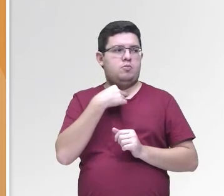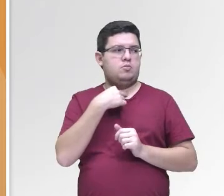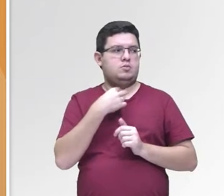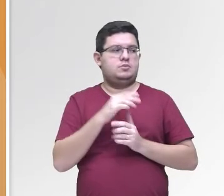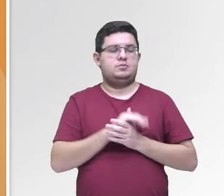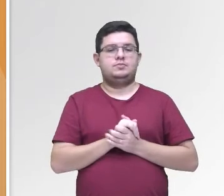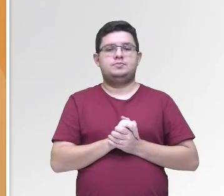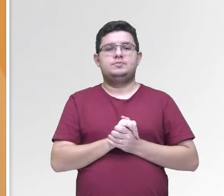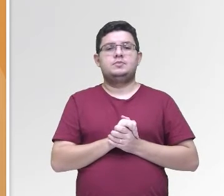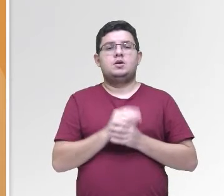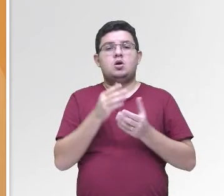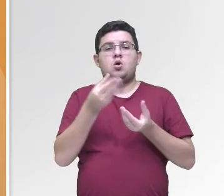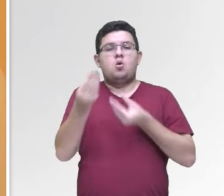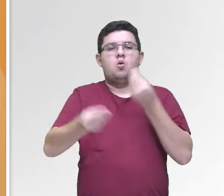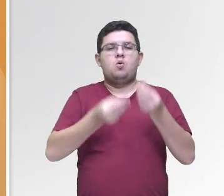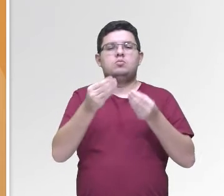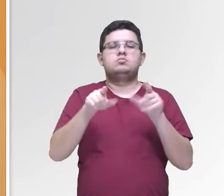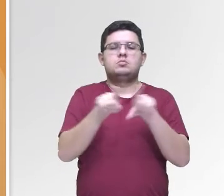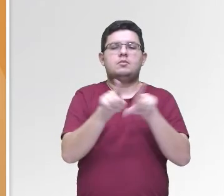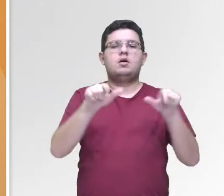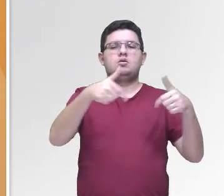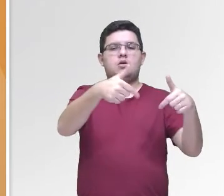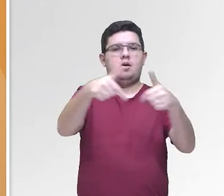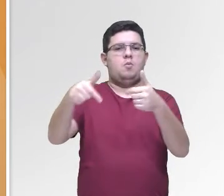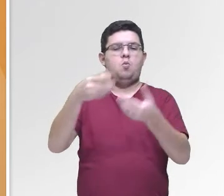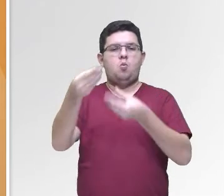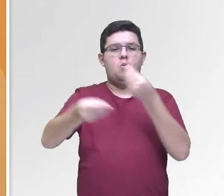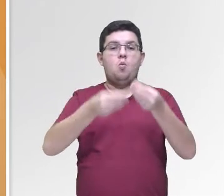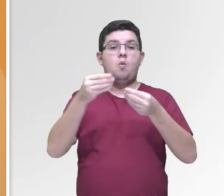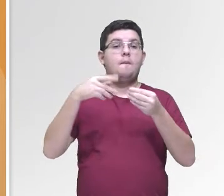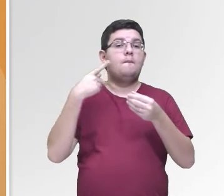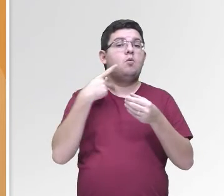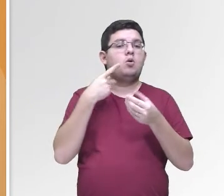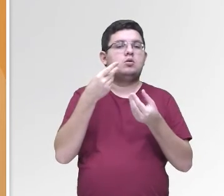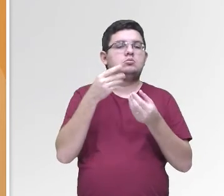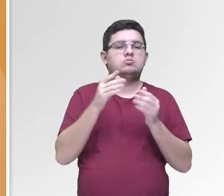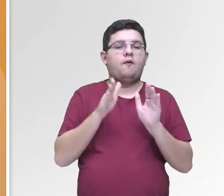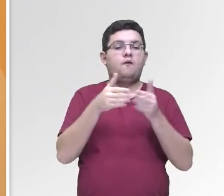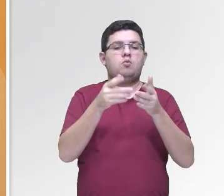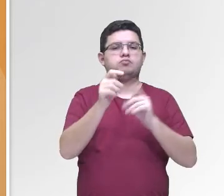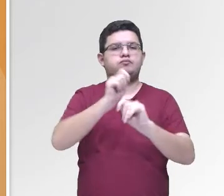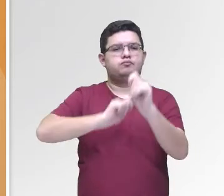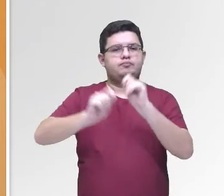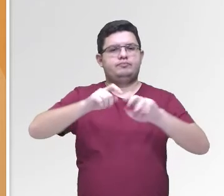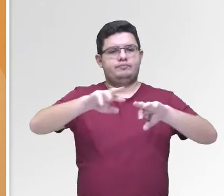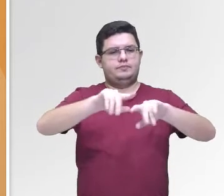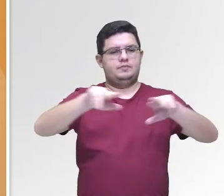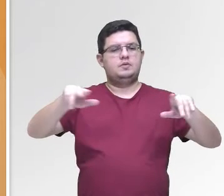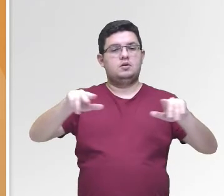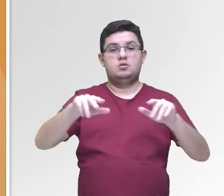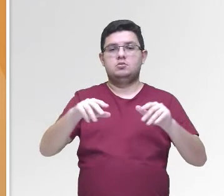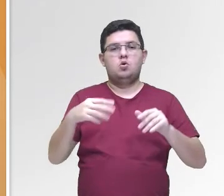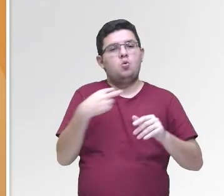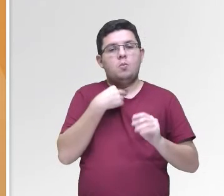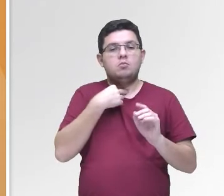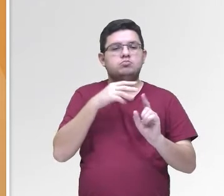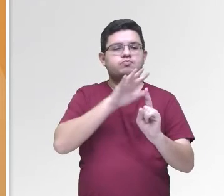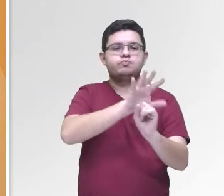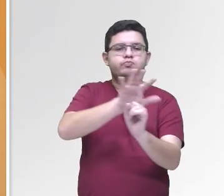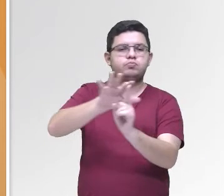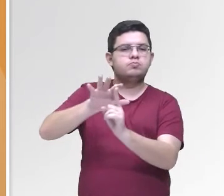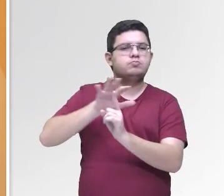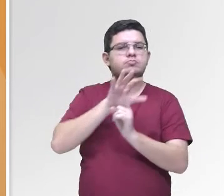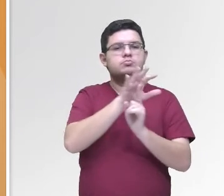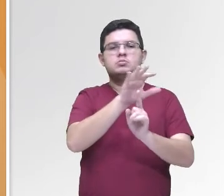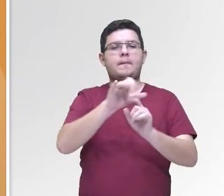sua aplicação, tá, das políticas macroeconômicas existentes nas indústrias